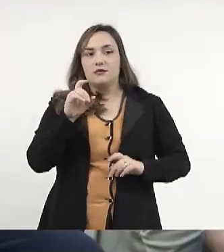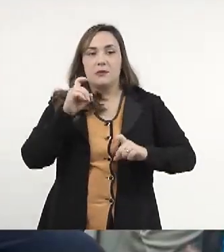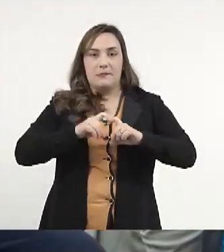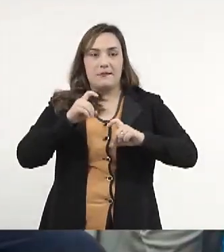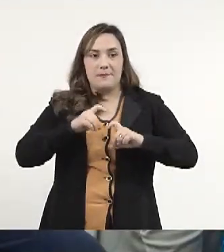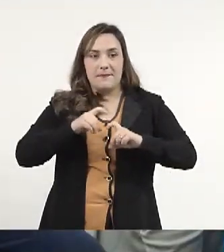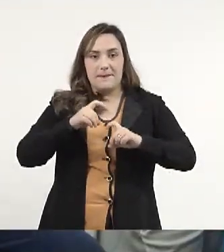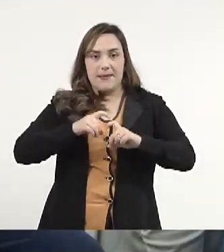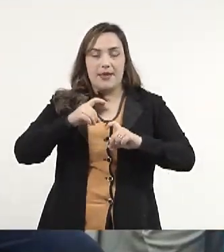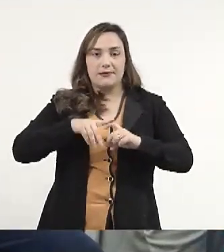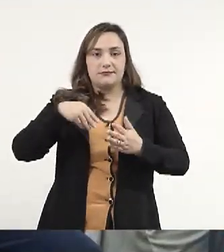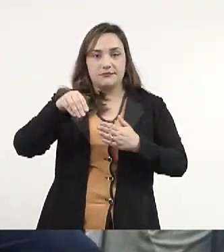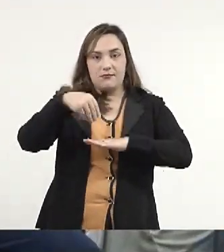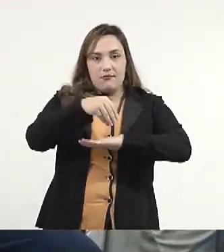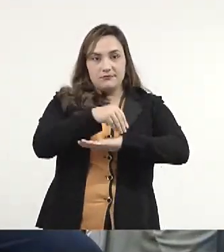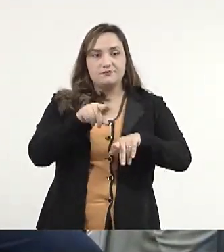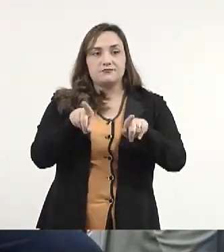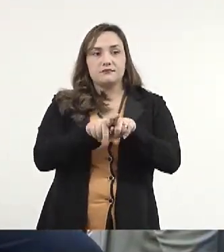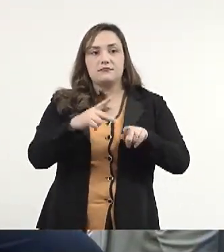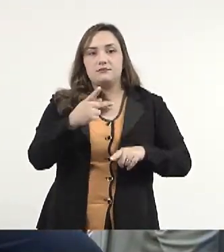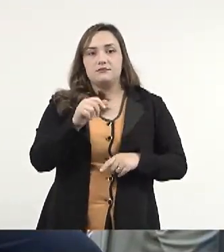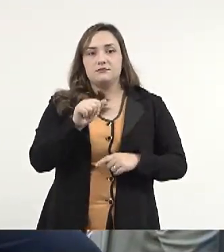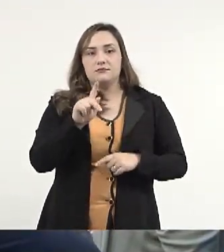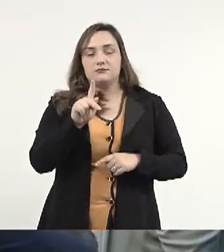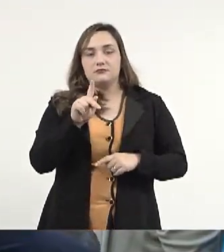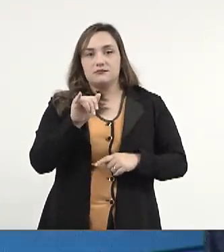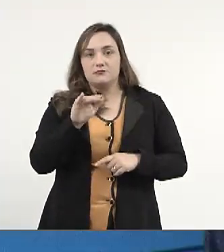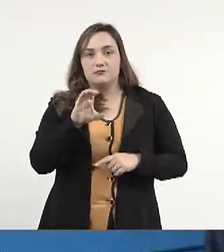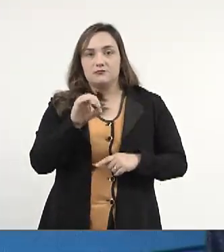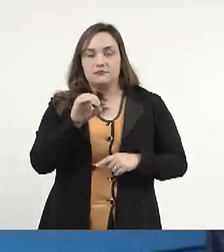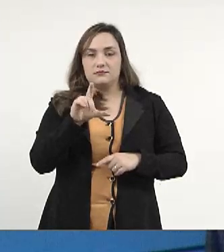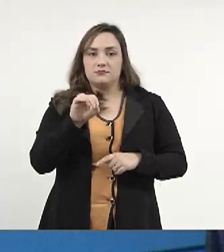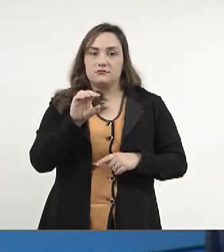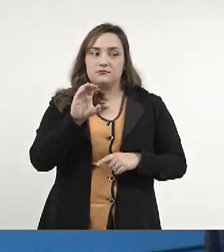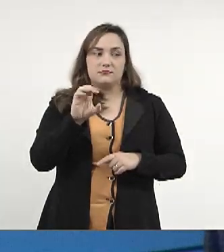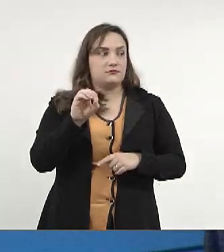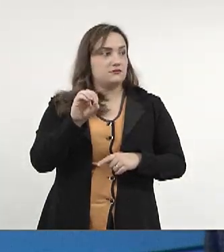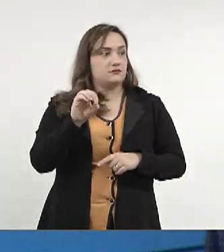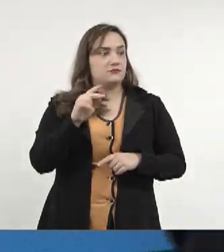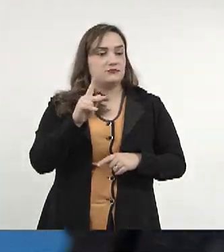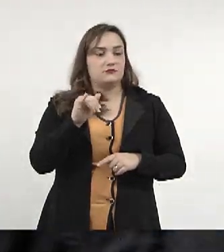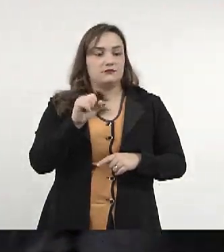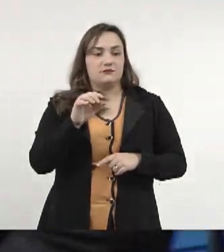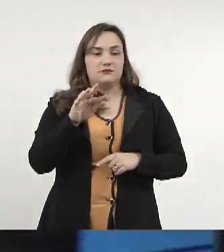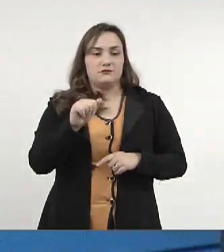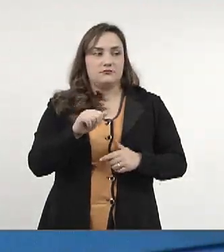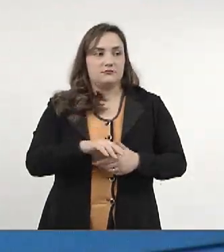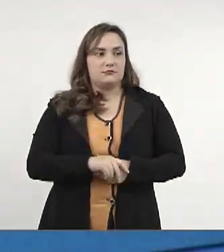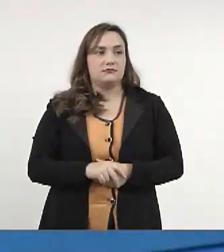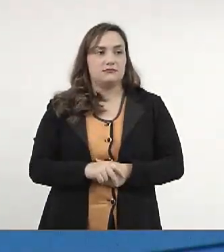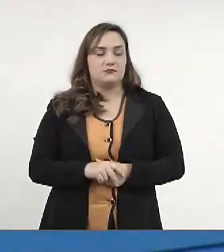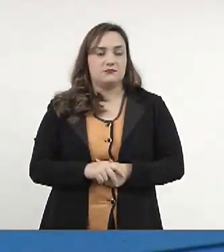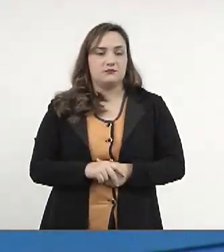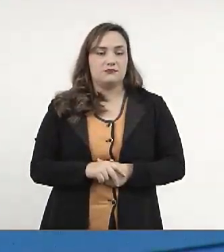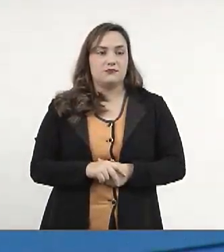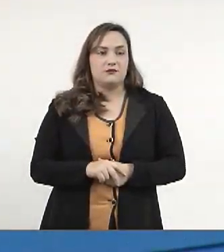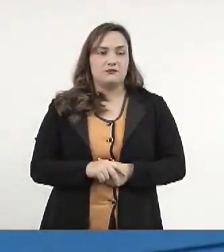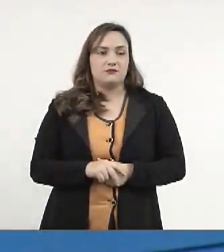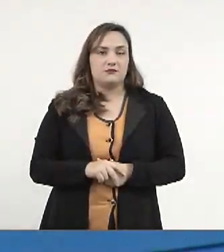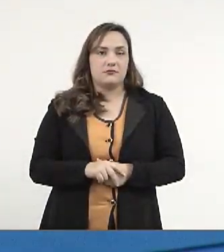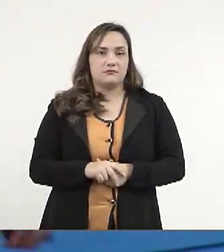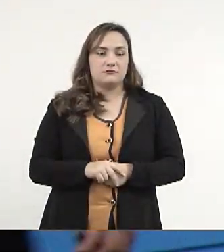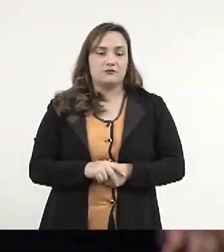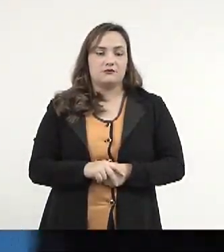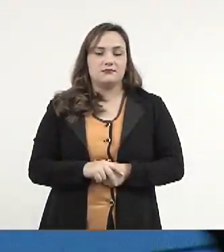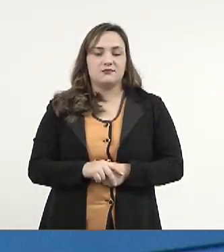legistas, os papiloscopistas, e eu quero corroborar aqui as